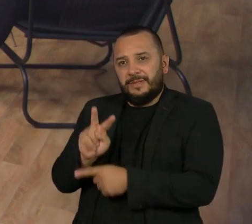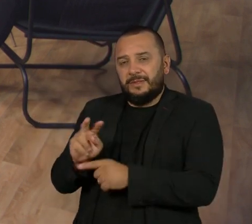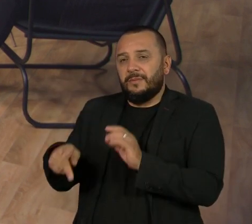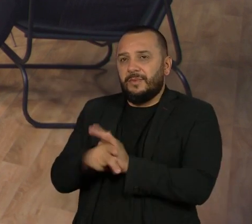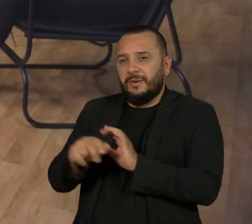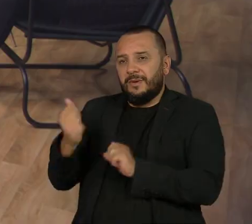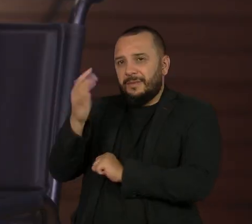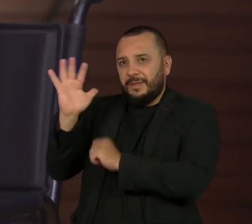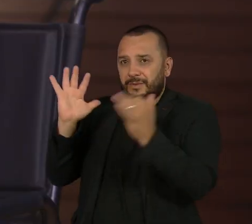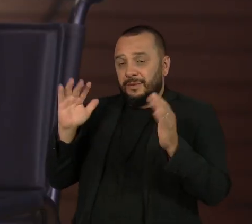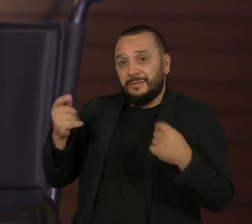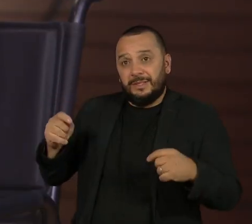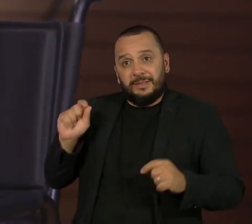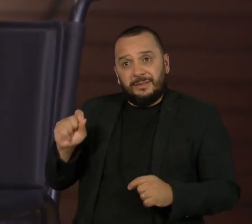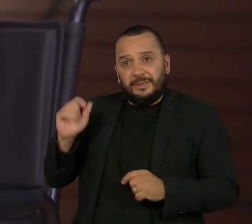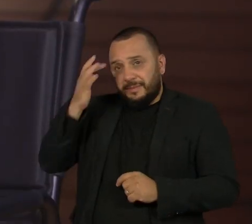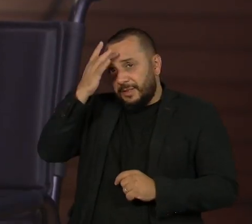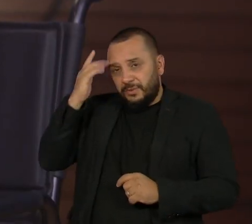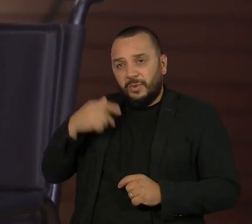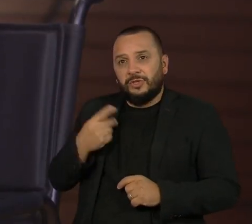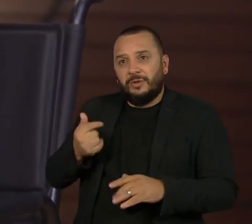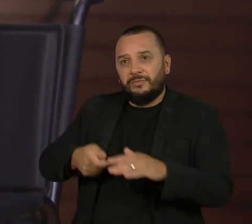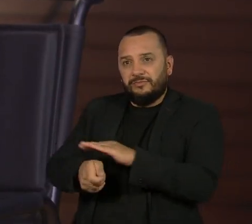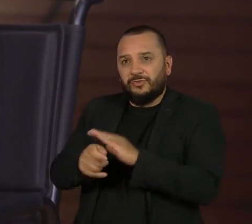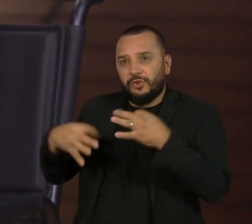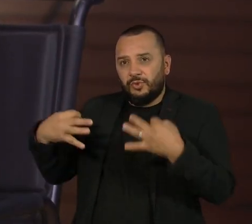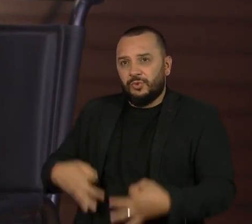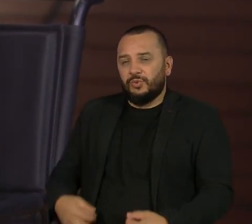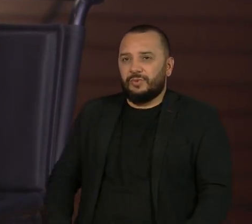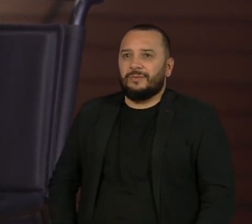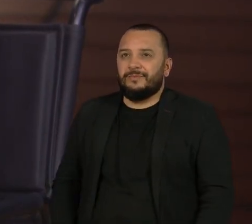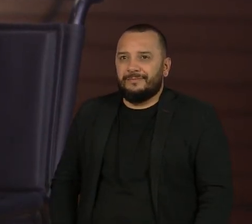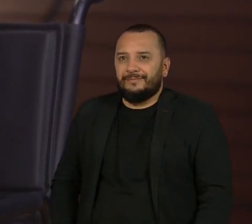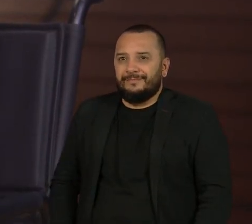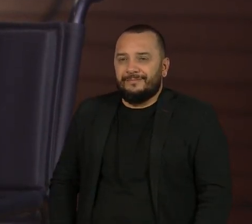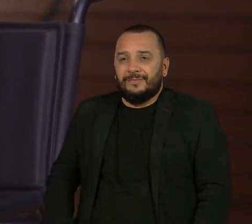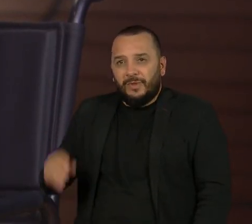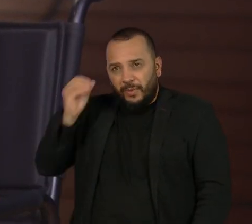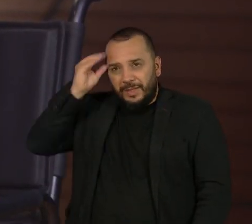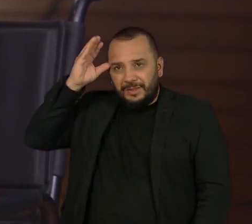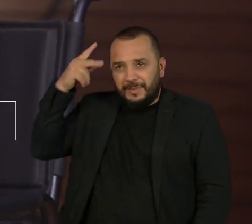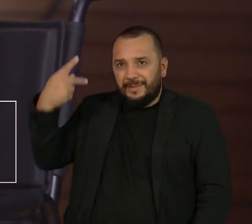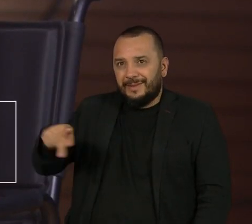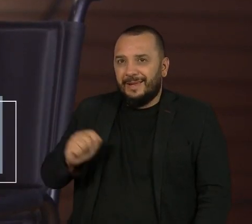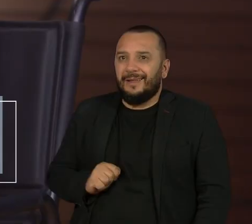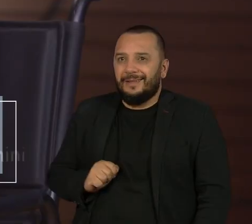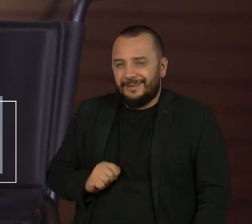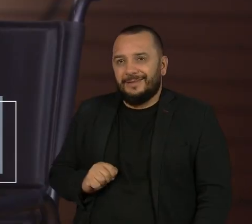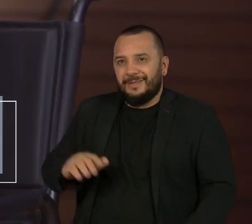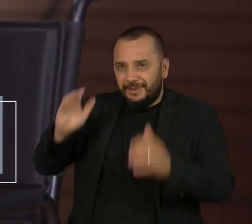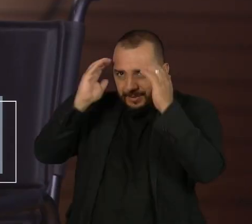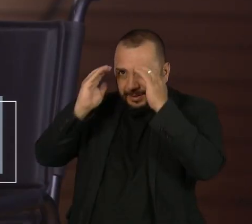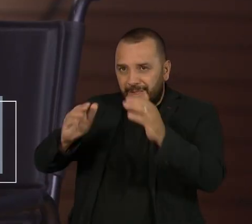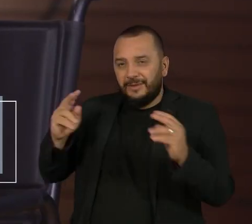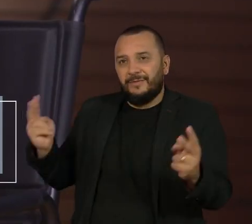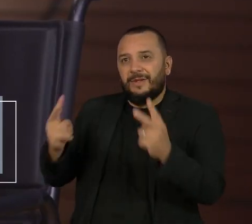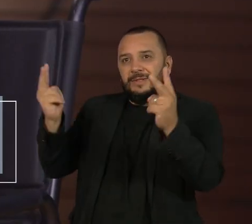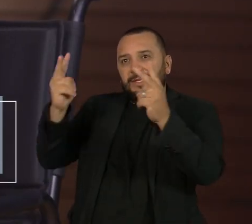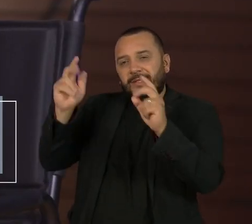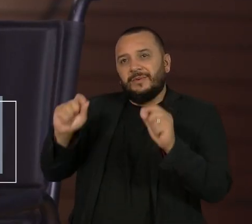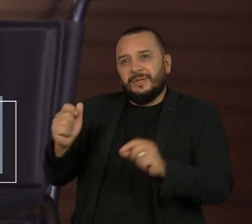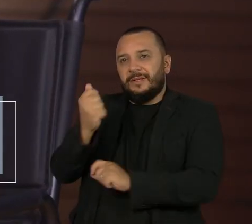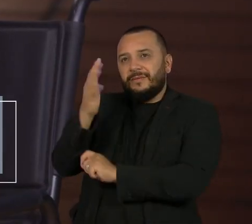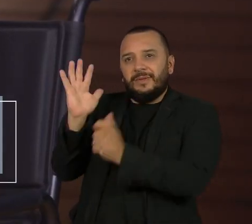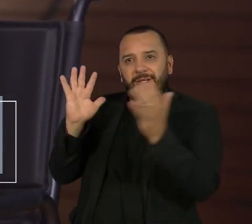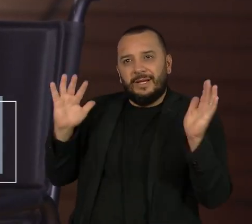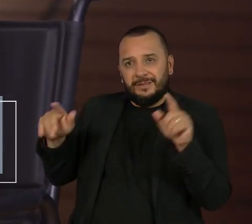precisa remunerar as pessoas de maneira justa, né? Respeitando o conhecimento que elas trazem para a mesa na valorização da floresta